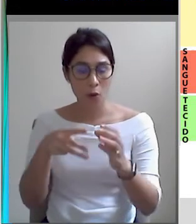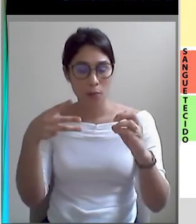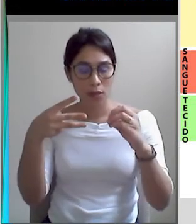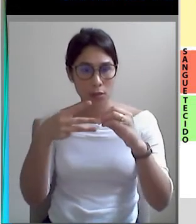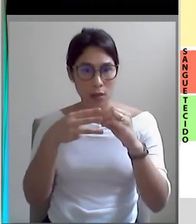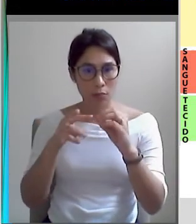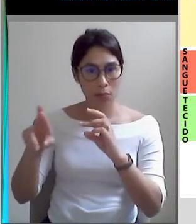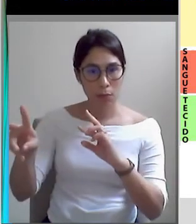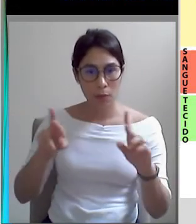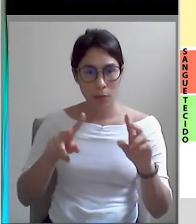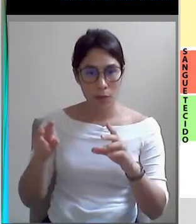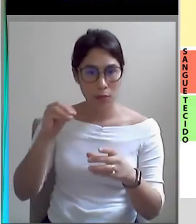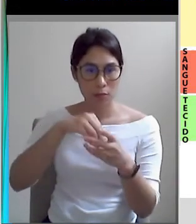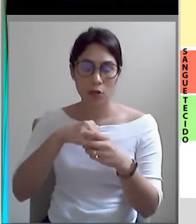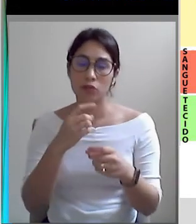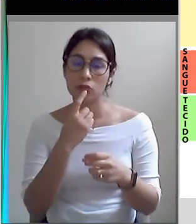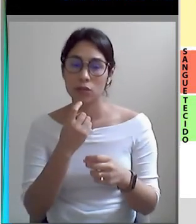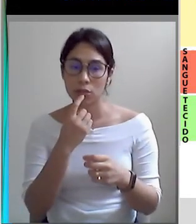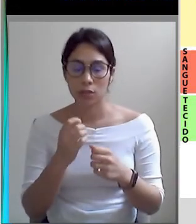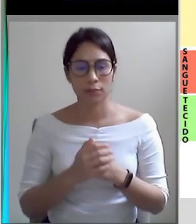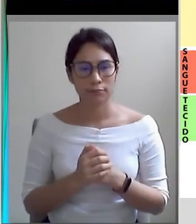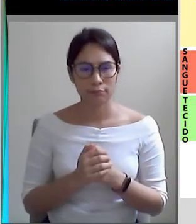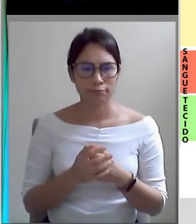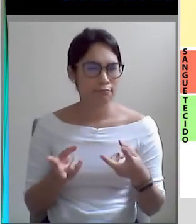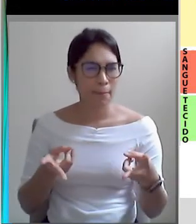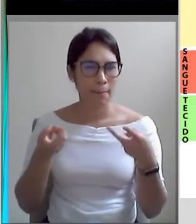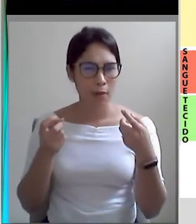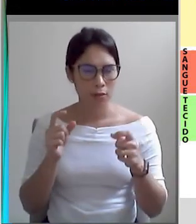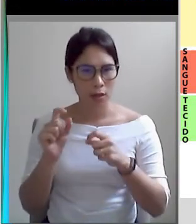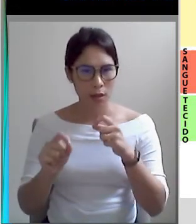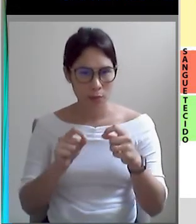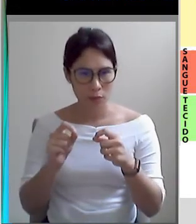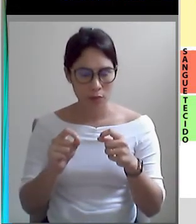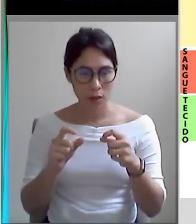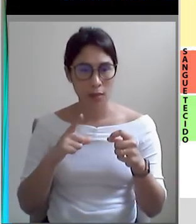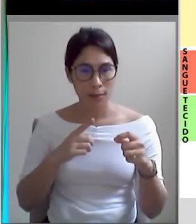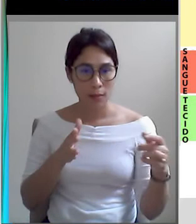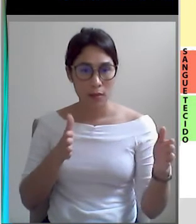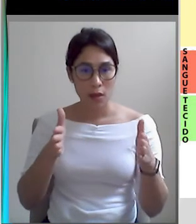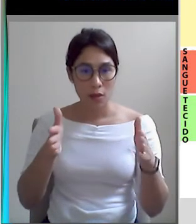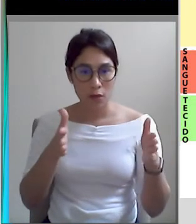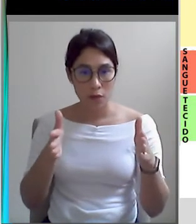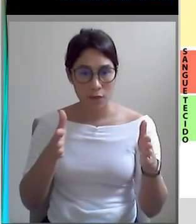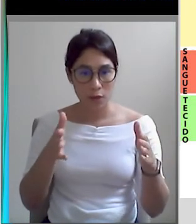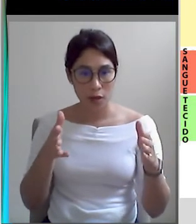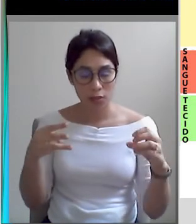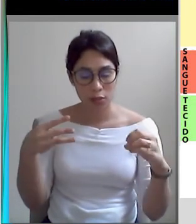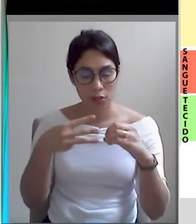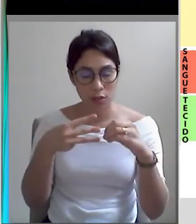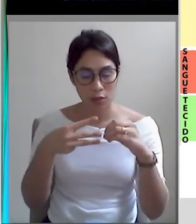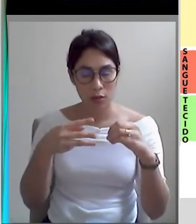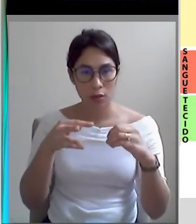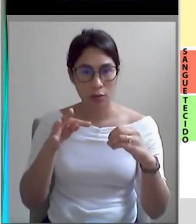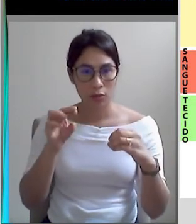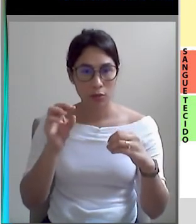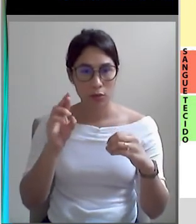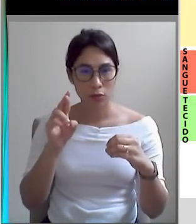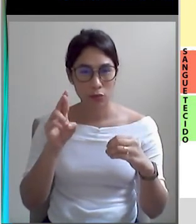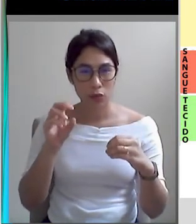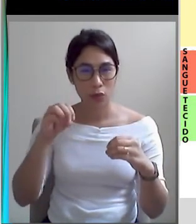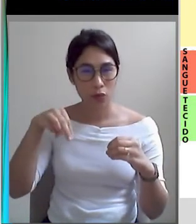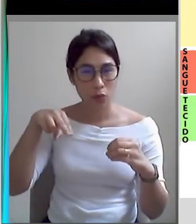especialização. Contudo, deve-se ter atenção que esta característica não é comum a todas as células